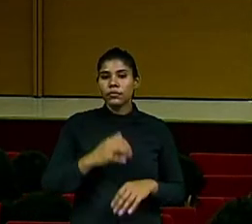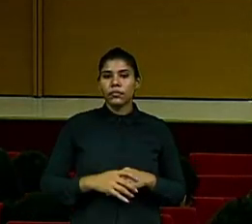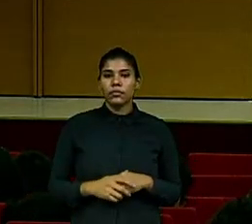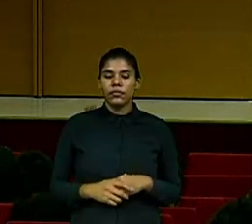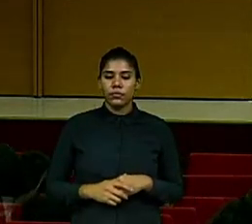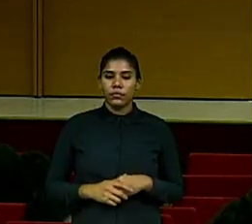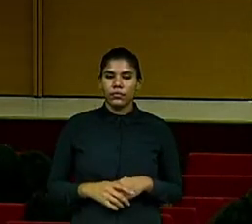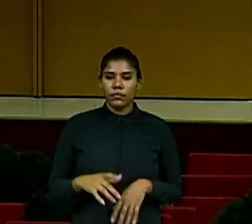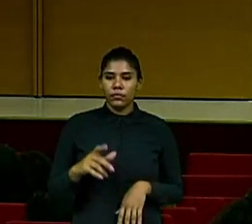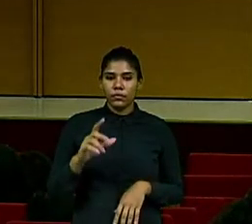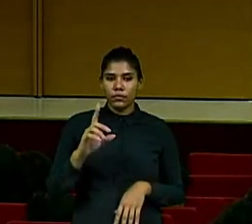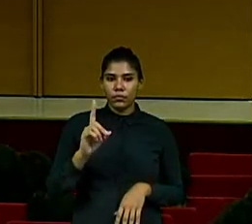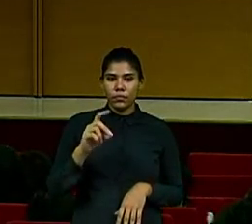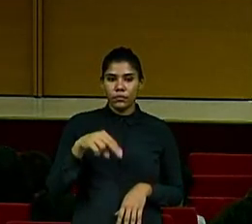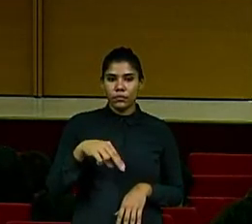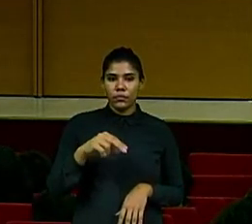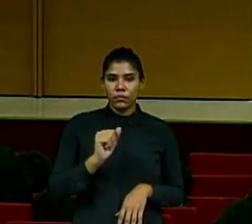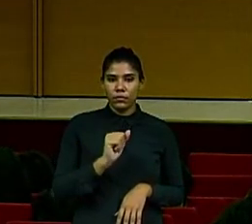DNA